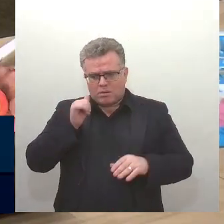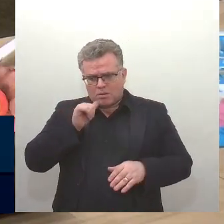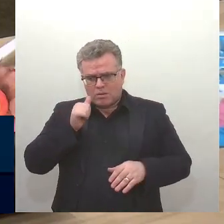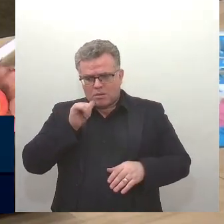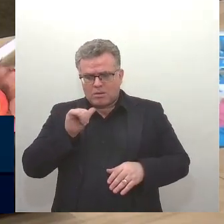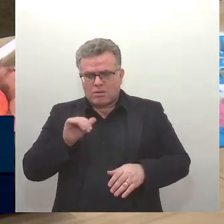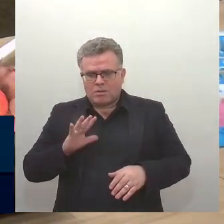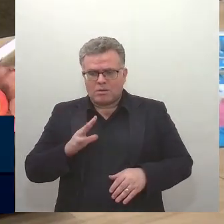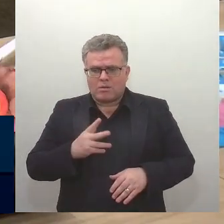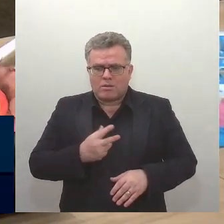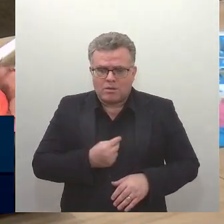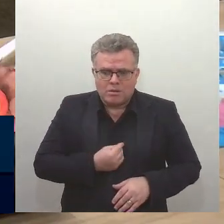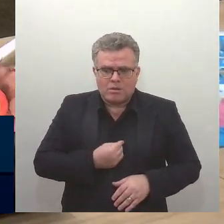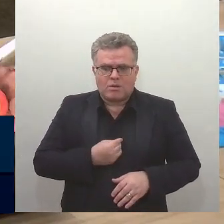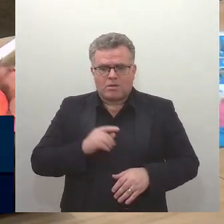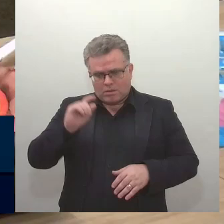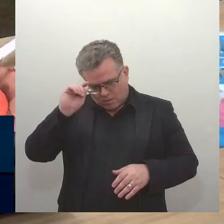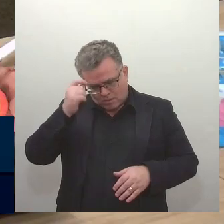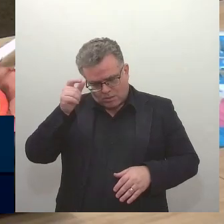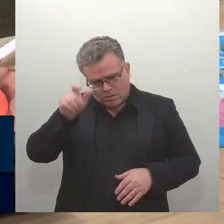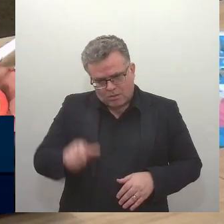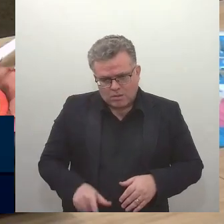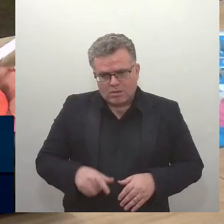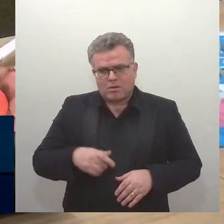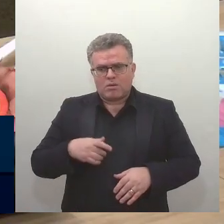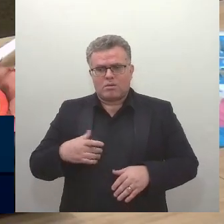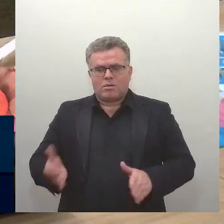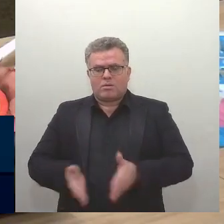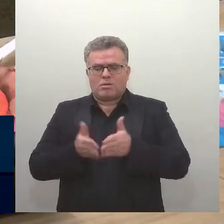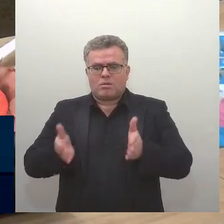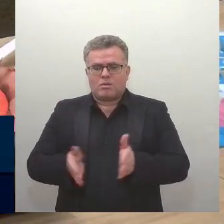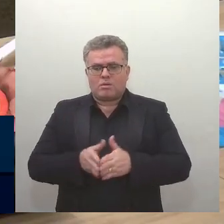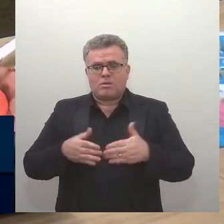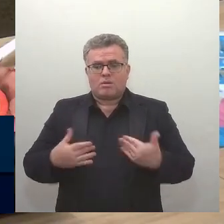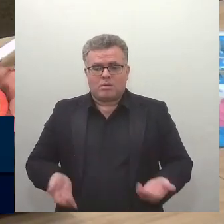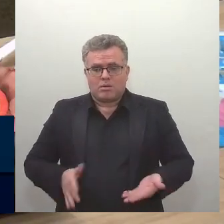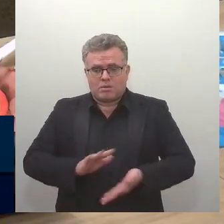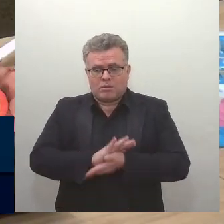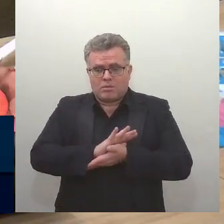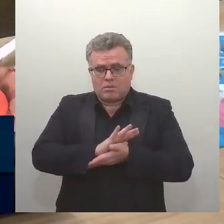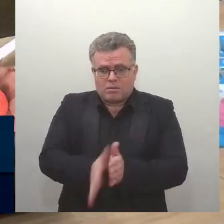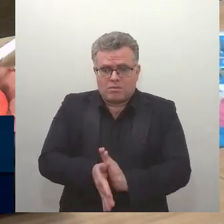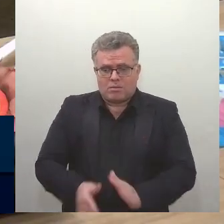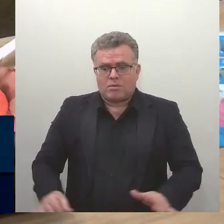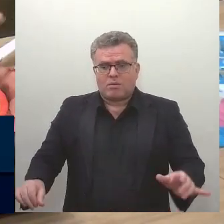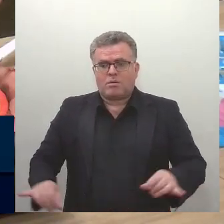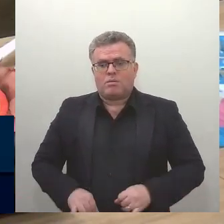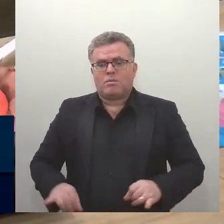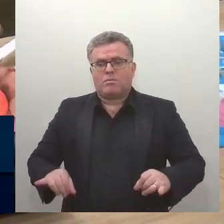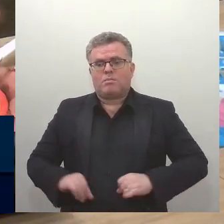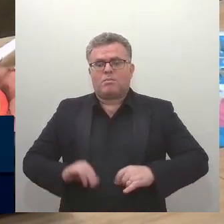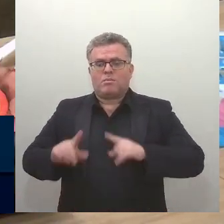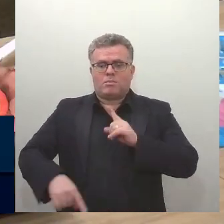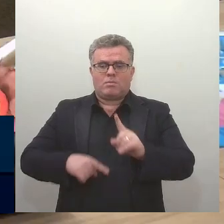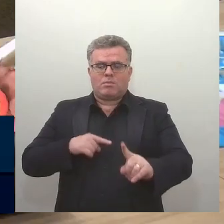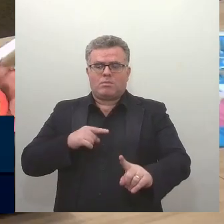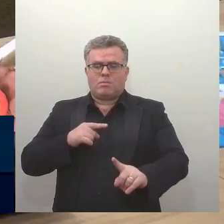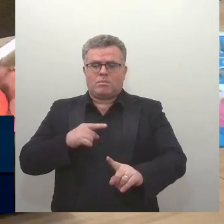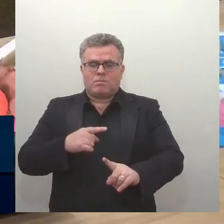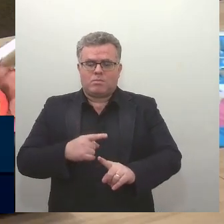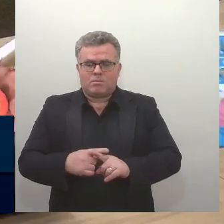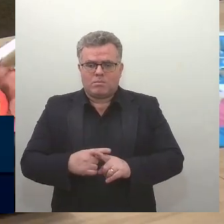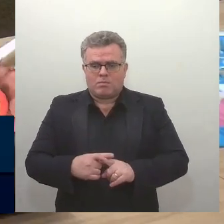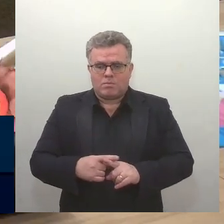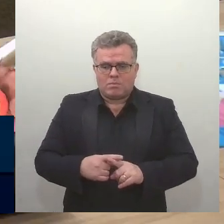negra ela é uma mulher da Periferia é esse sofrimento essa violência é mais potencializada e certas